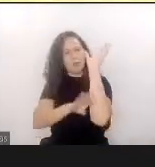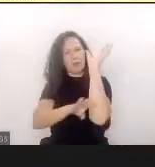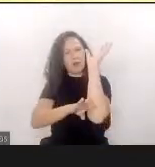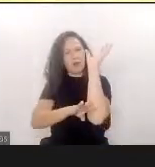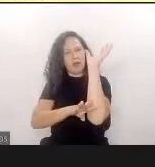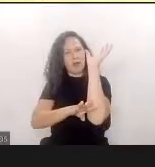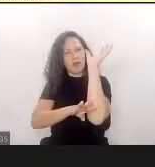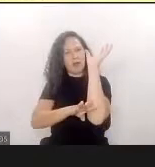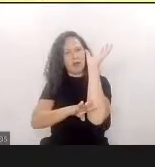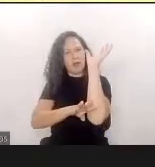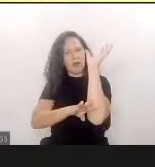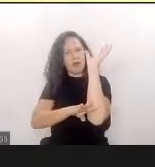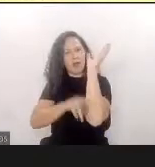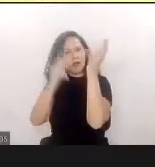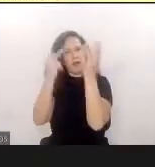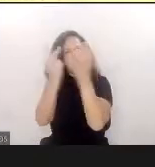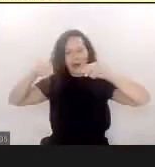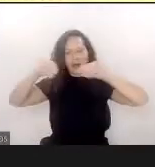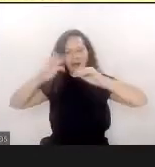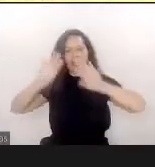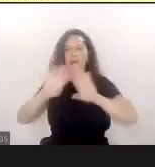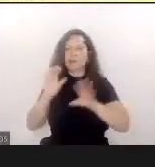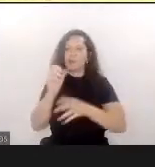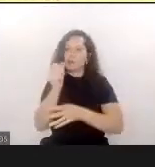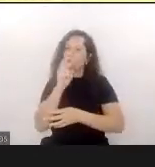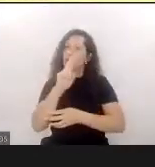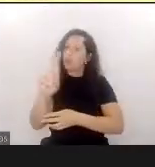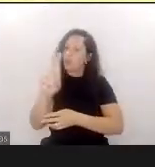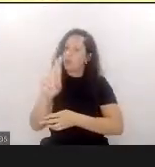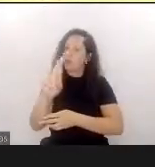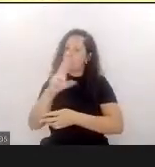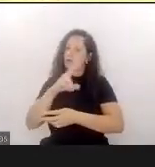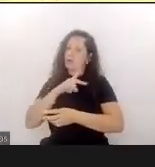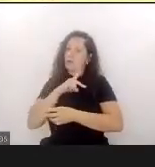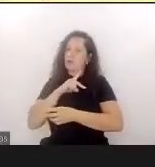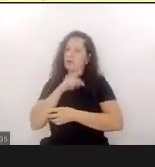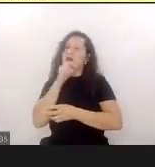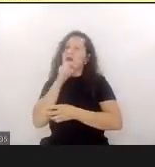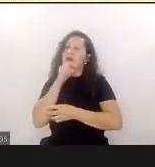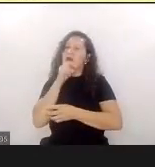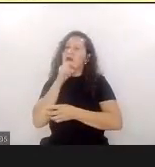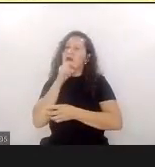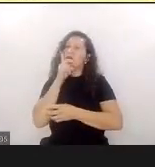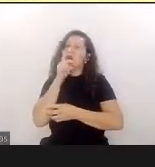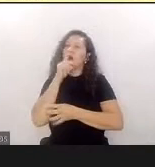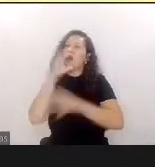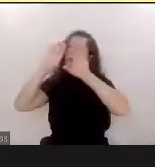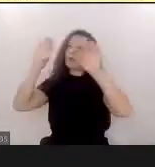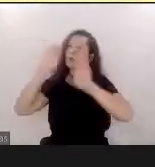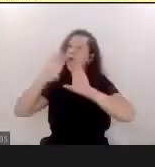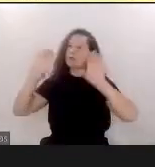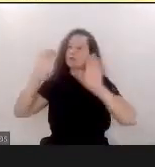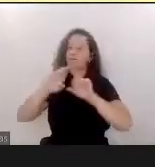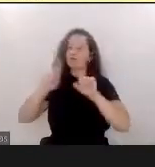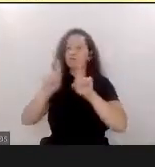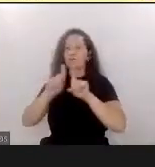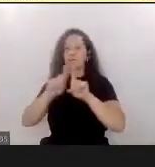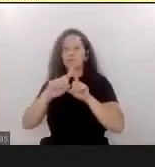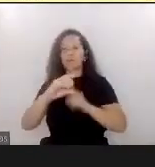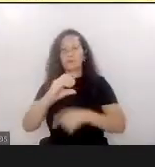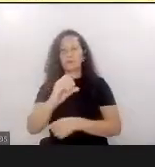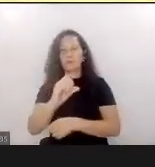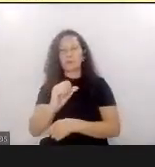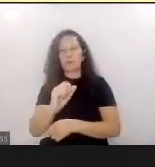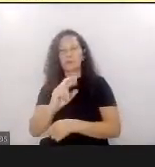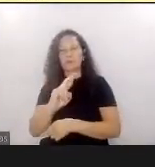onde a gente, por um lado, tem umidade na atmosfera e, por outro, tem o carbono solto na atmosfera através